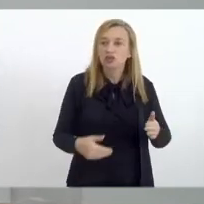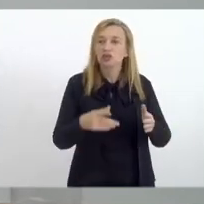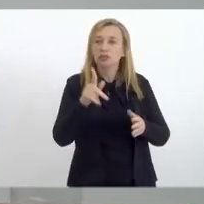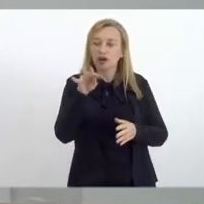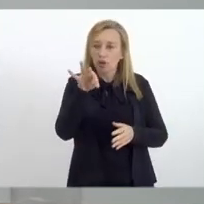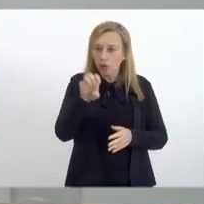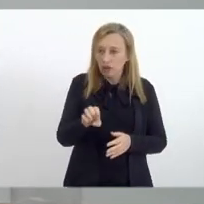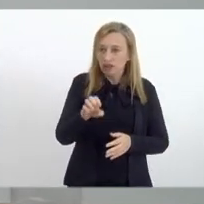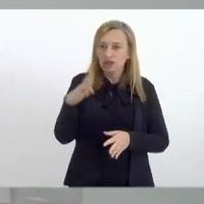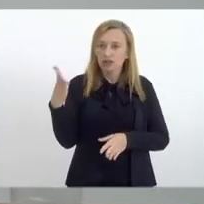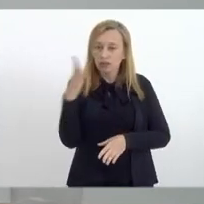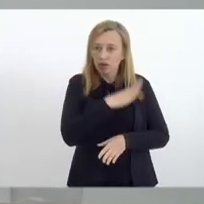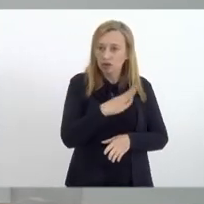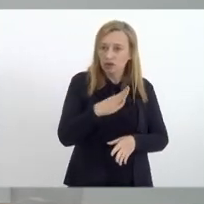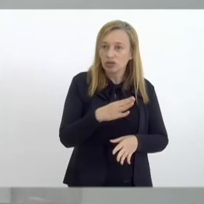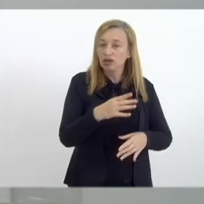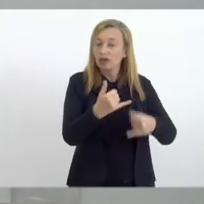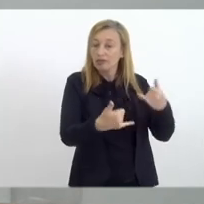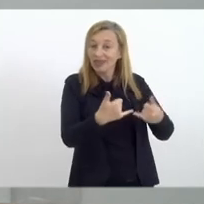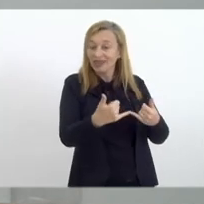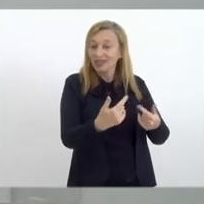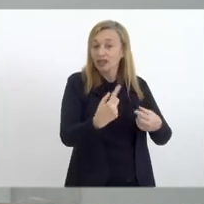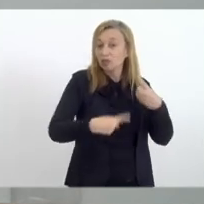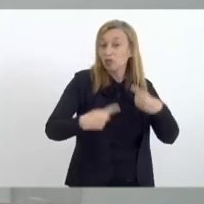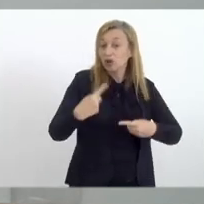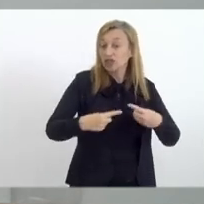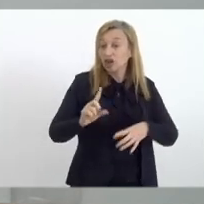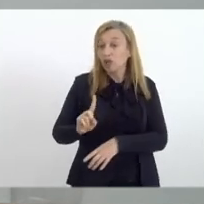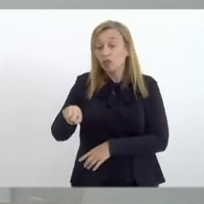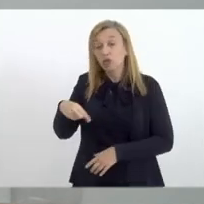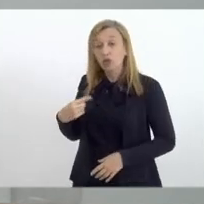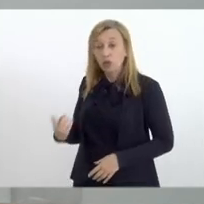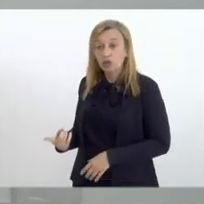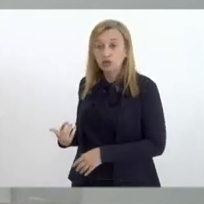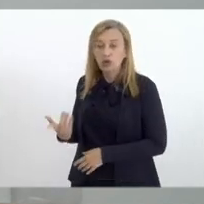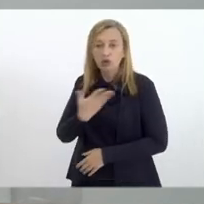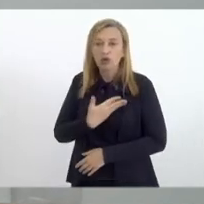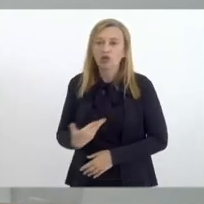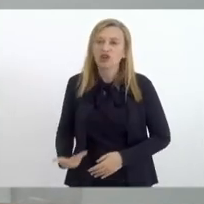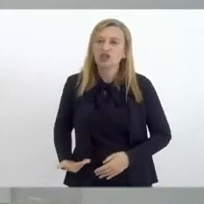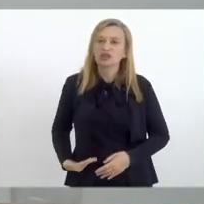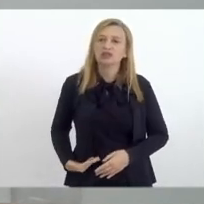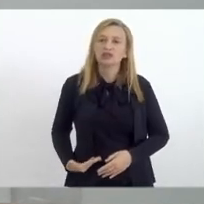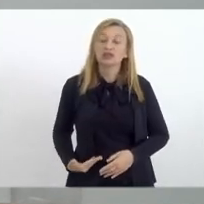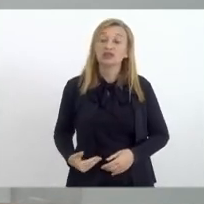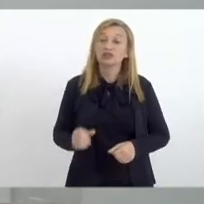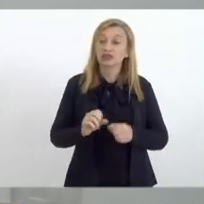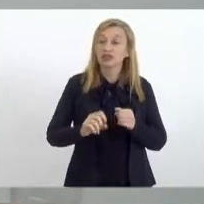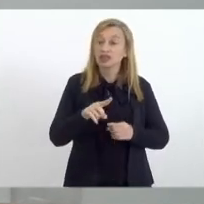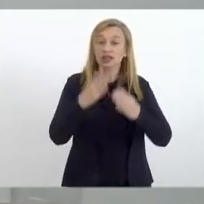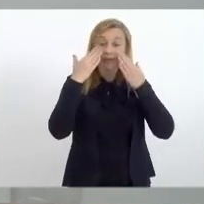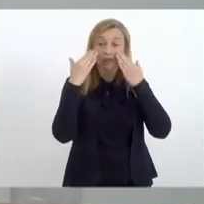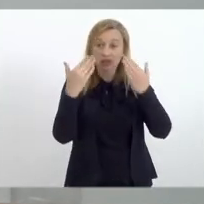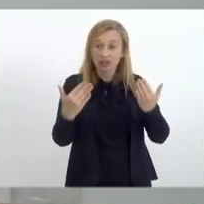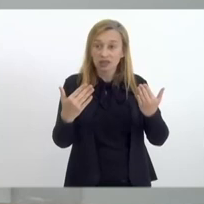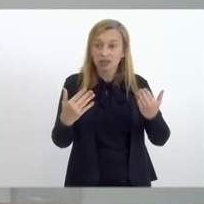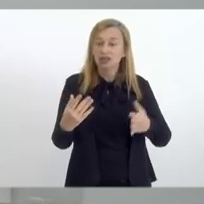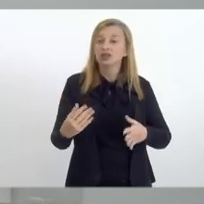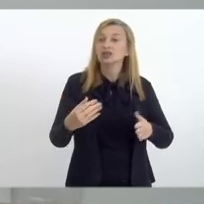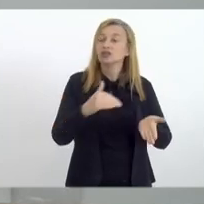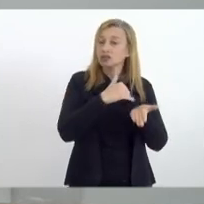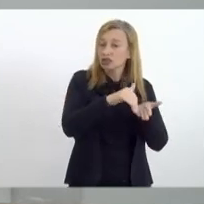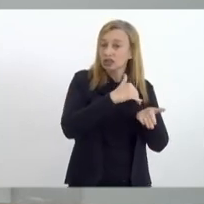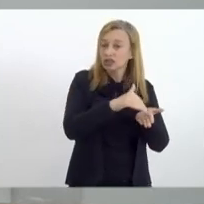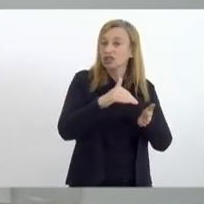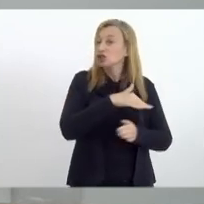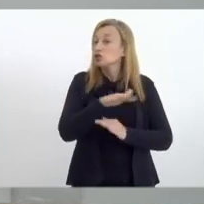maldade, levando para o jogo político. Por outro lado, o governo fazendo aqui a apresentação com a presença das secretarias,